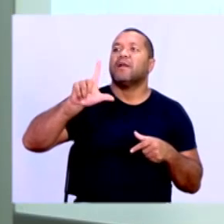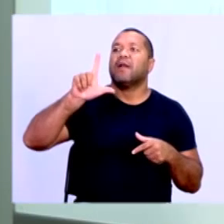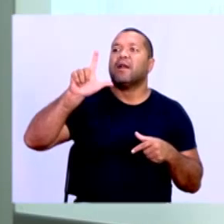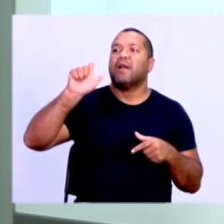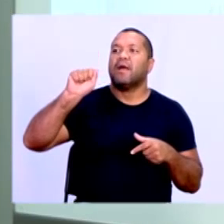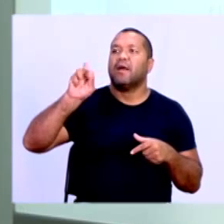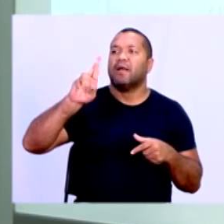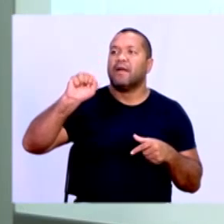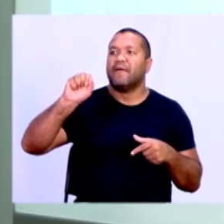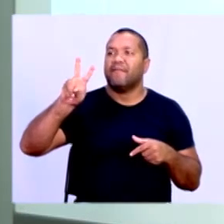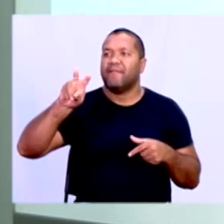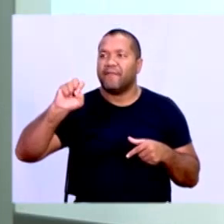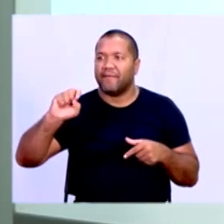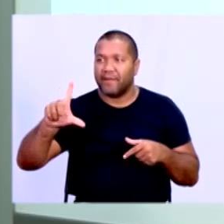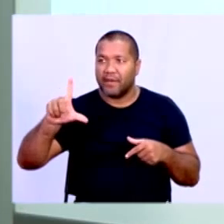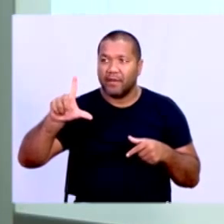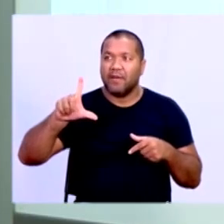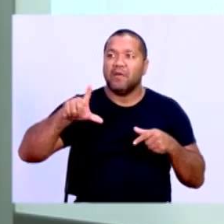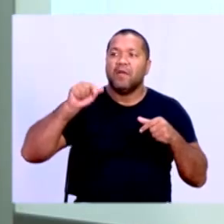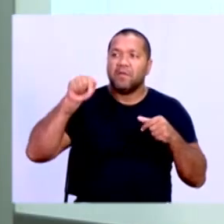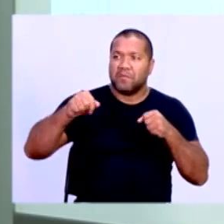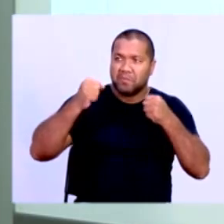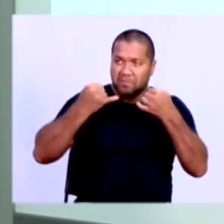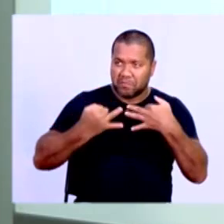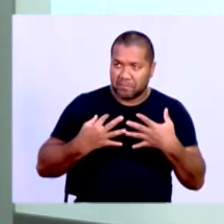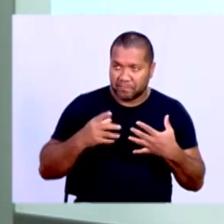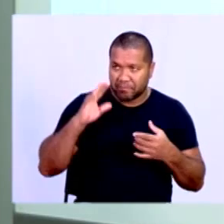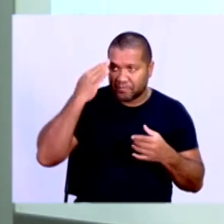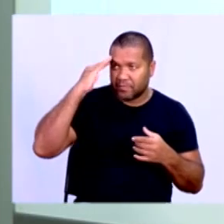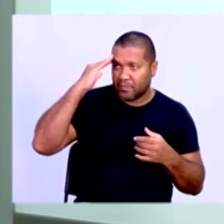uma ideia, mas você utilizando